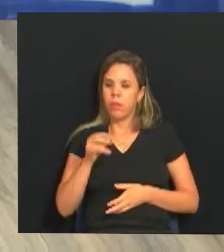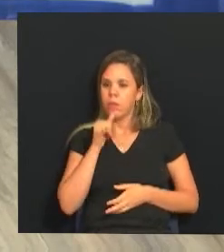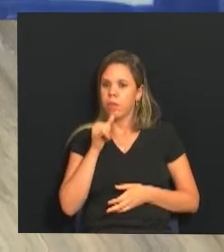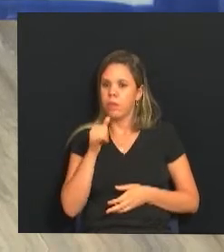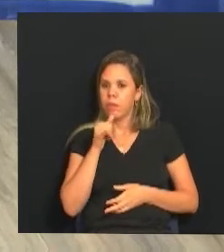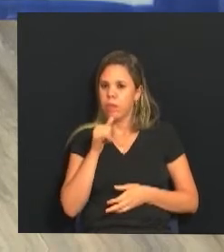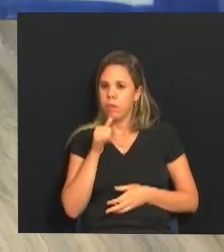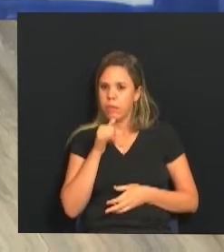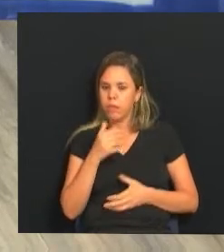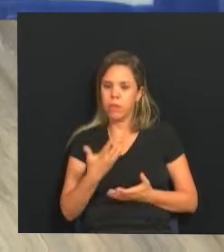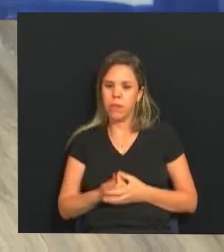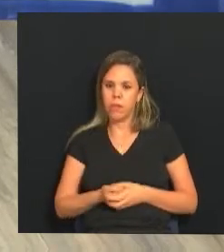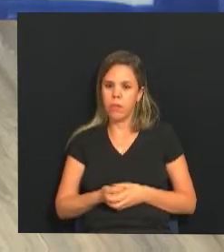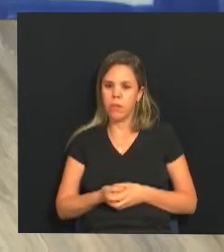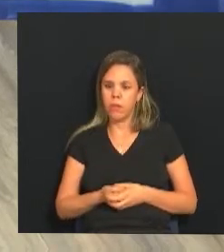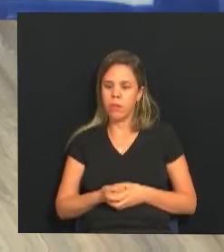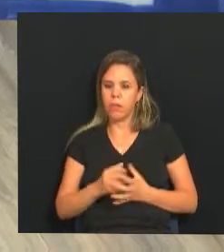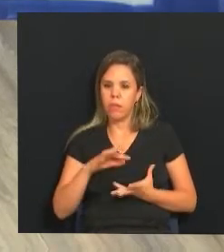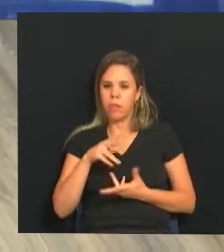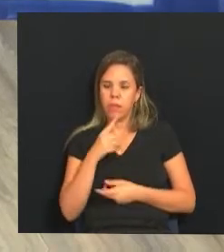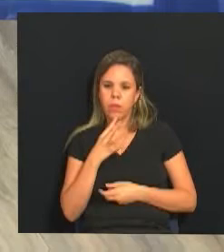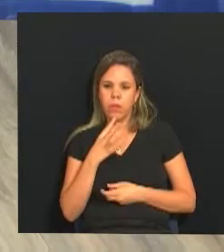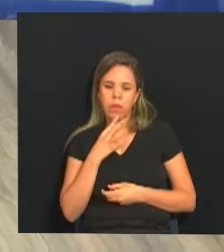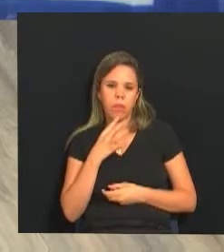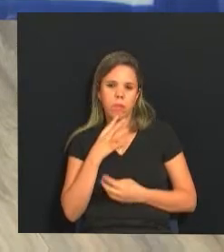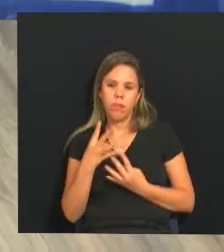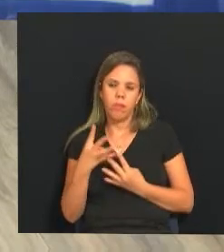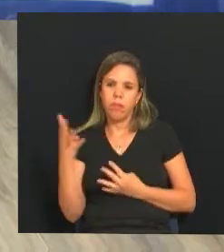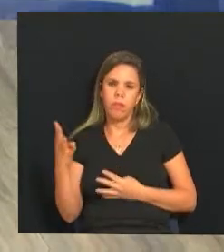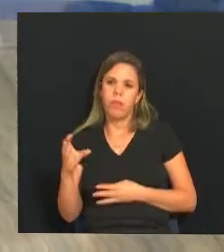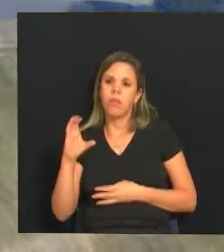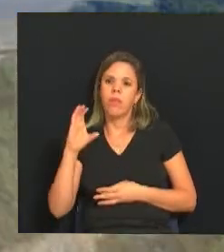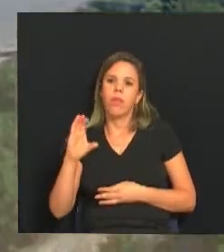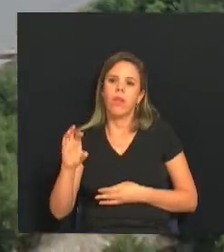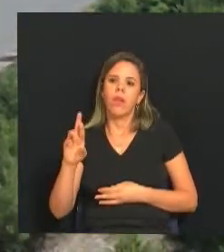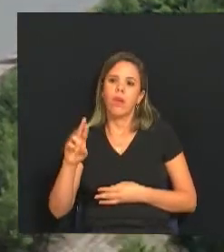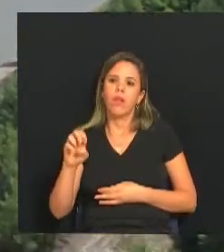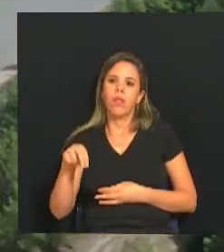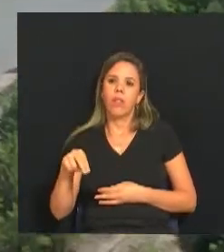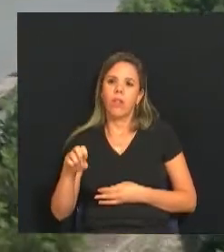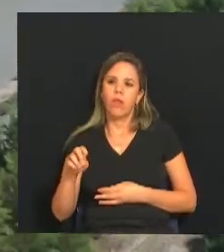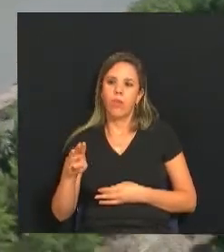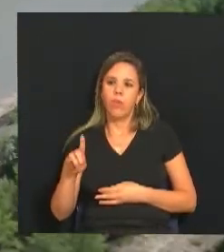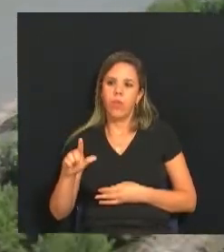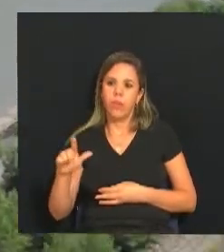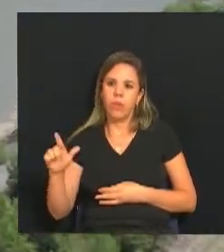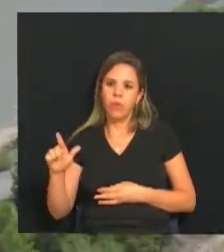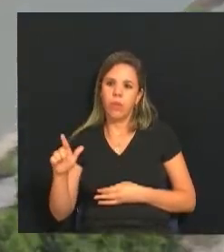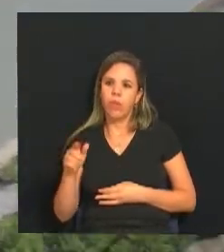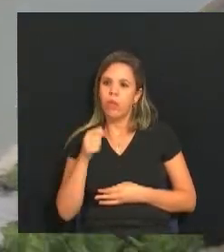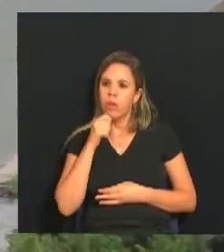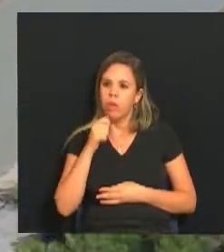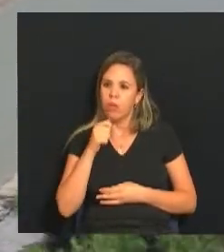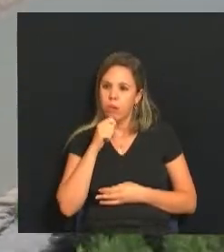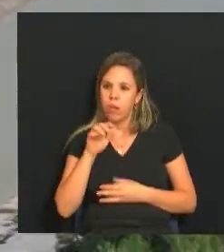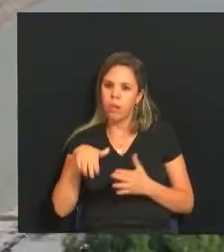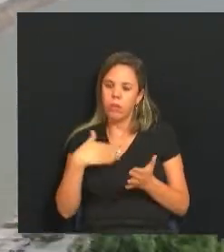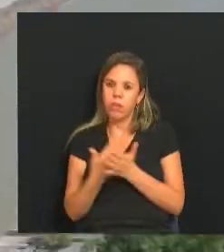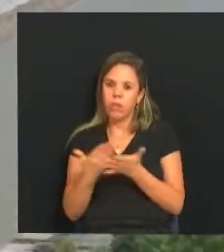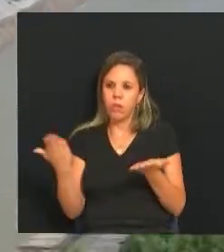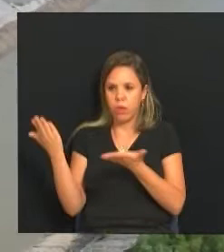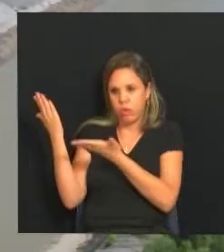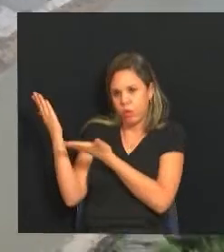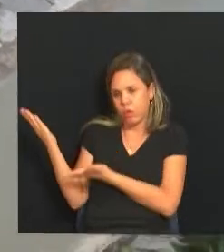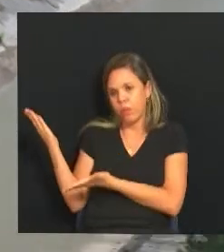exemplo bastante emblemático que o mundo todo conhece, que é a usina nuclear de Chernobyl, cujas consequências ainda se reverberam até hoje e